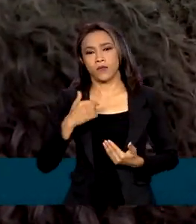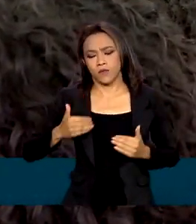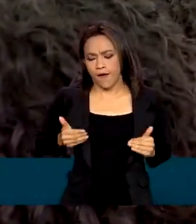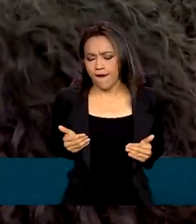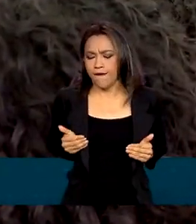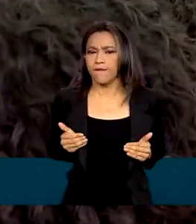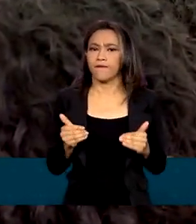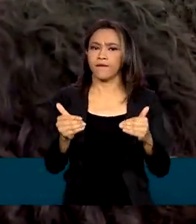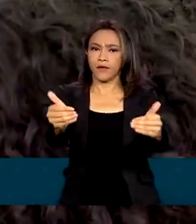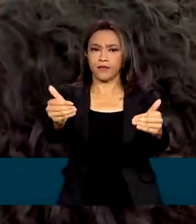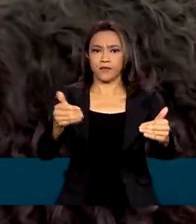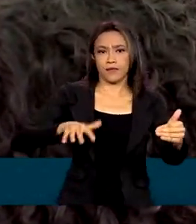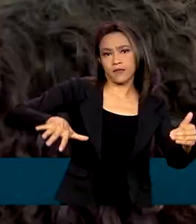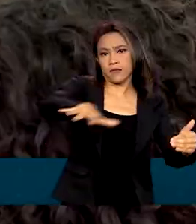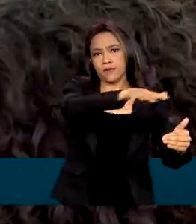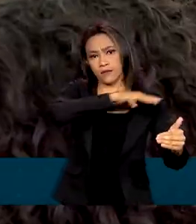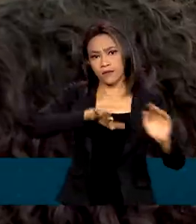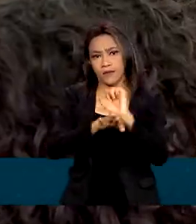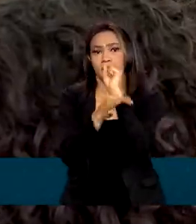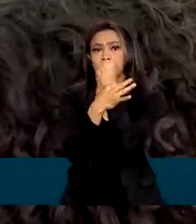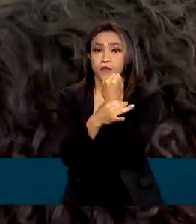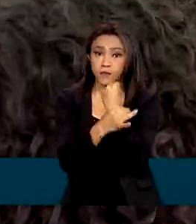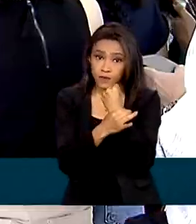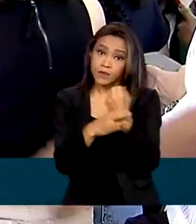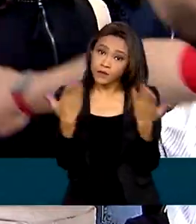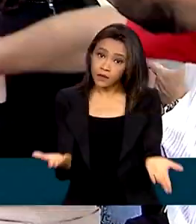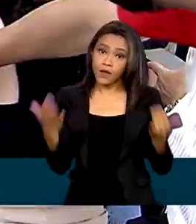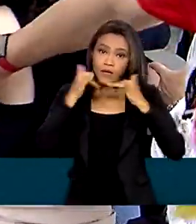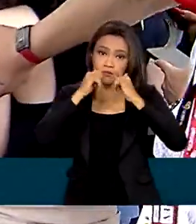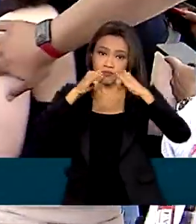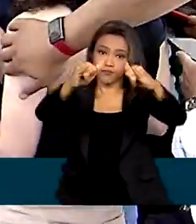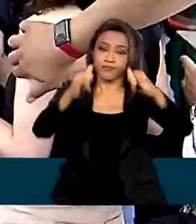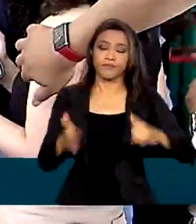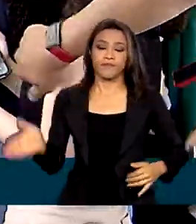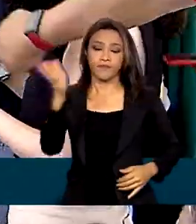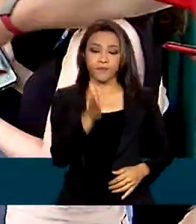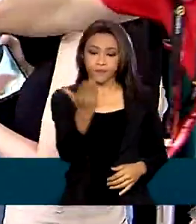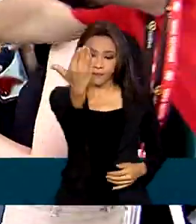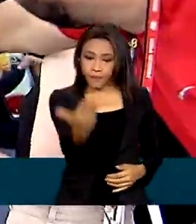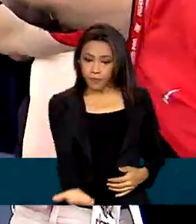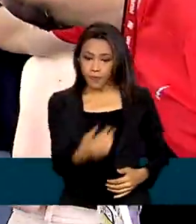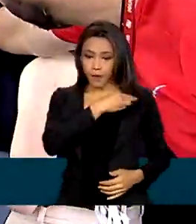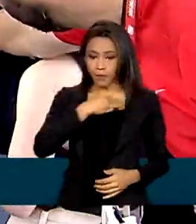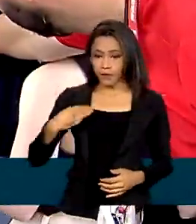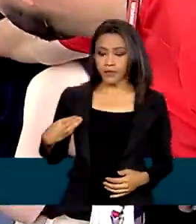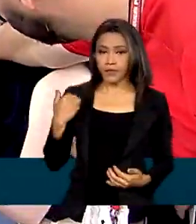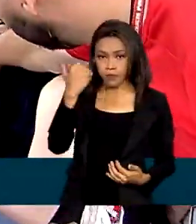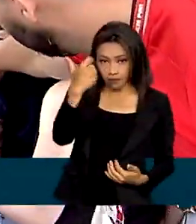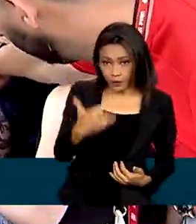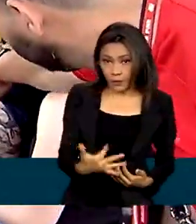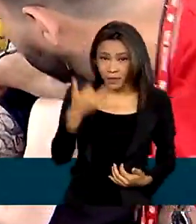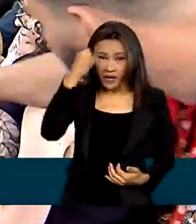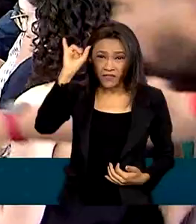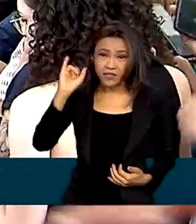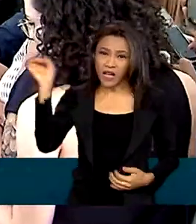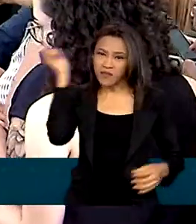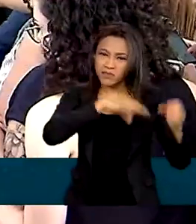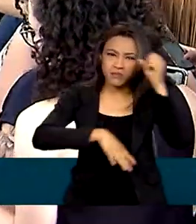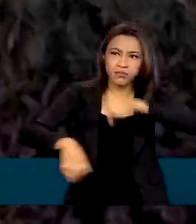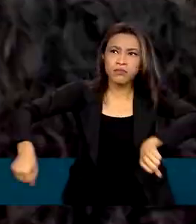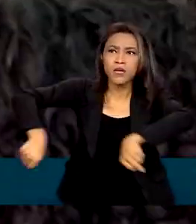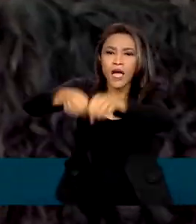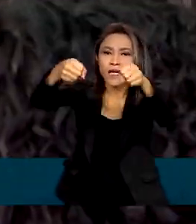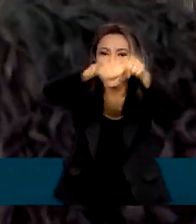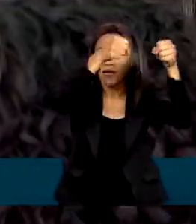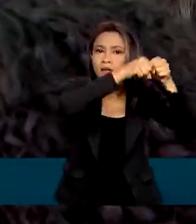na segurança desse grande patrimônio de todas as brasileiras e brasileiros. Segundo o ministro, para impedir novos ataques ao setor